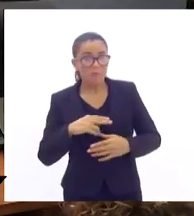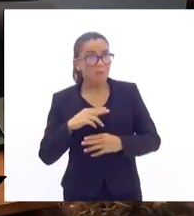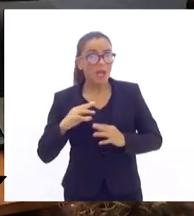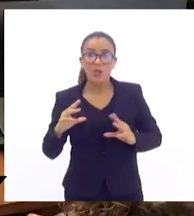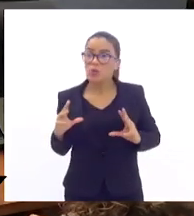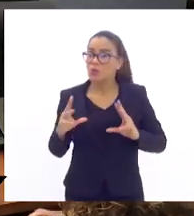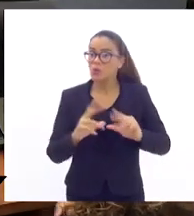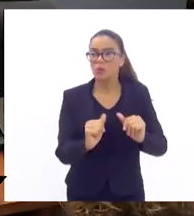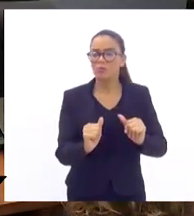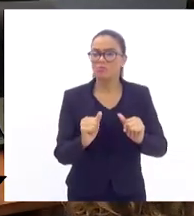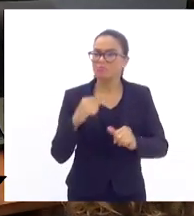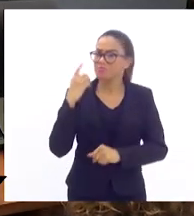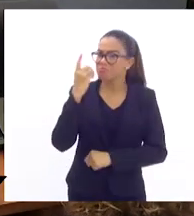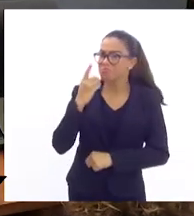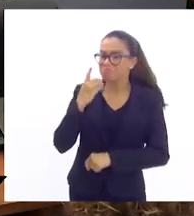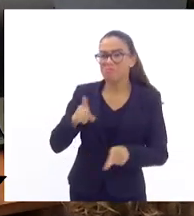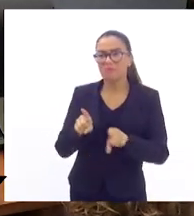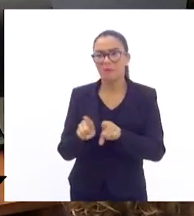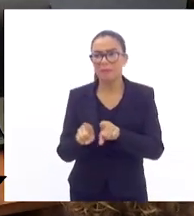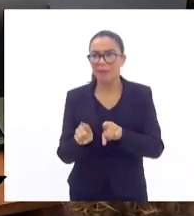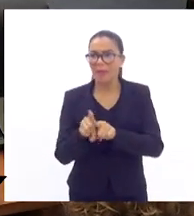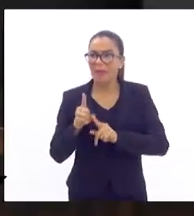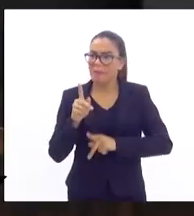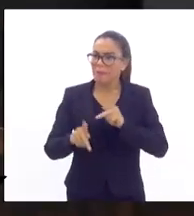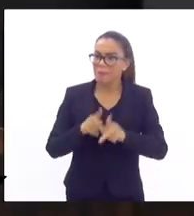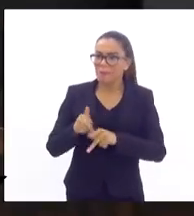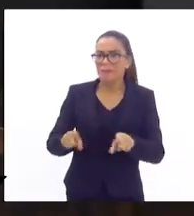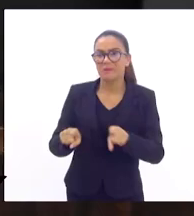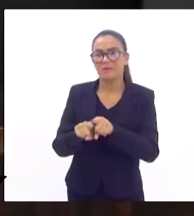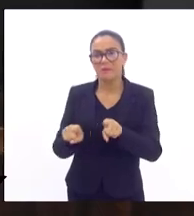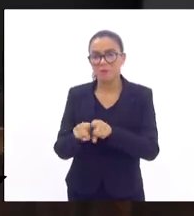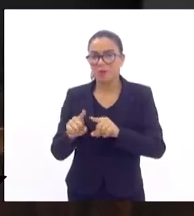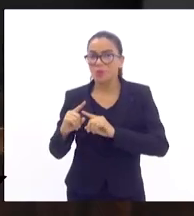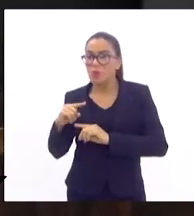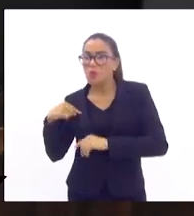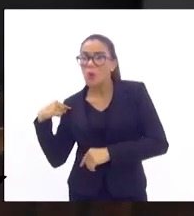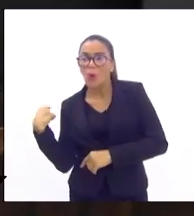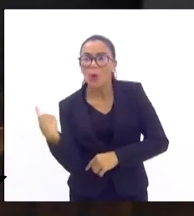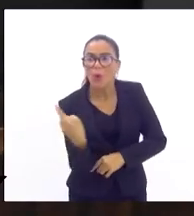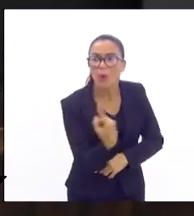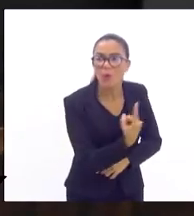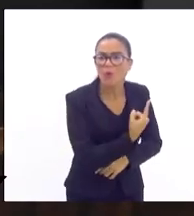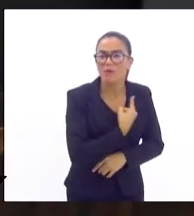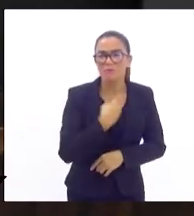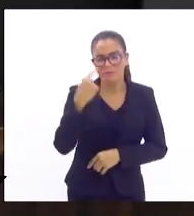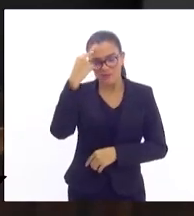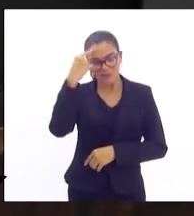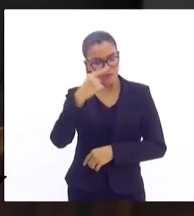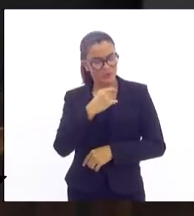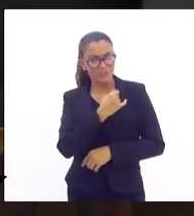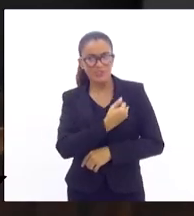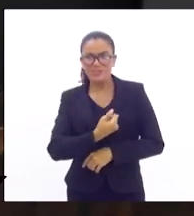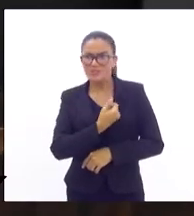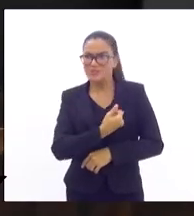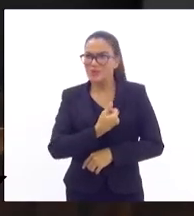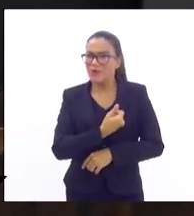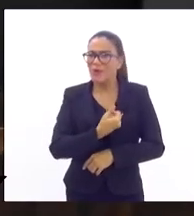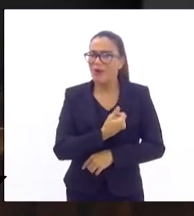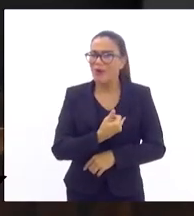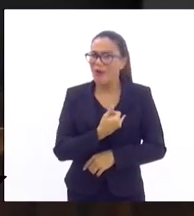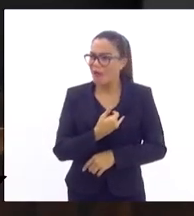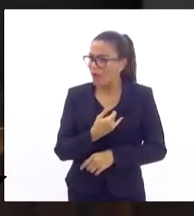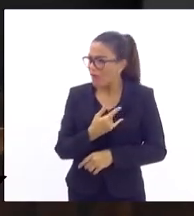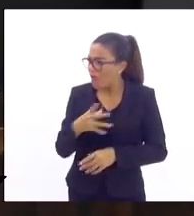para a população também. Que até então, todo mundo achava que São João de Meriti, água e esgoto, não, é com Águas do